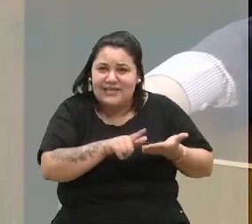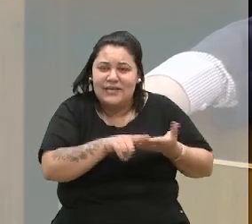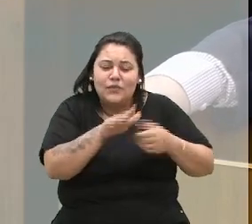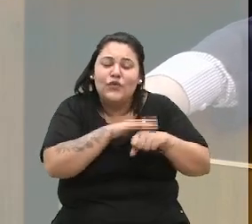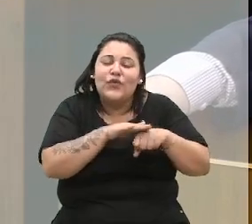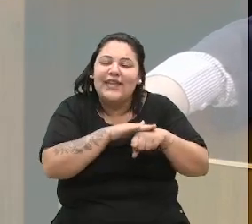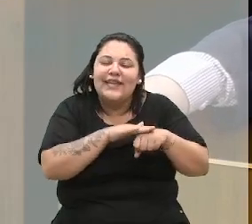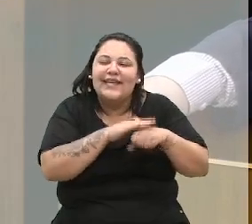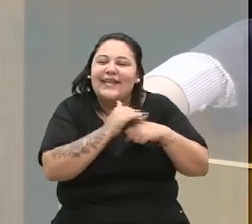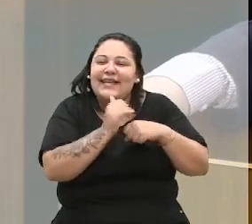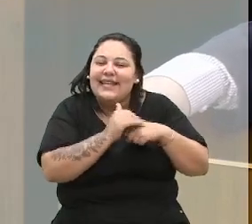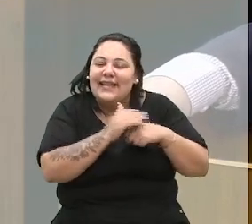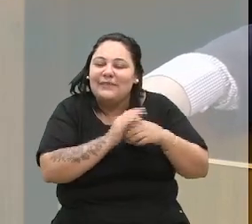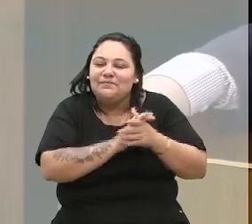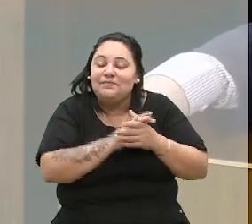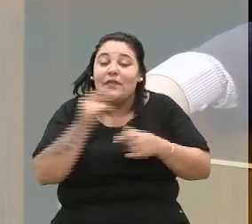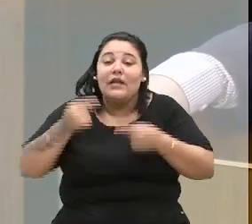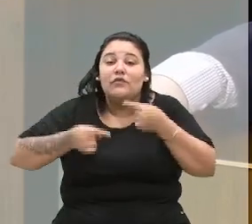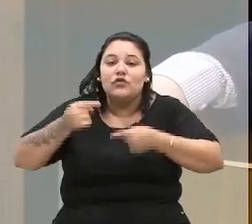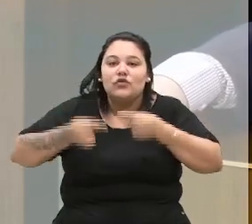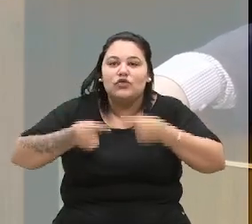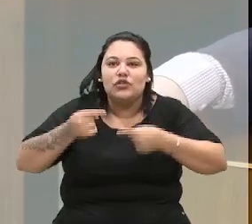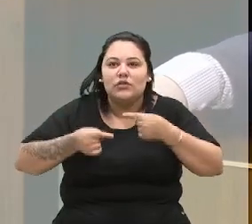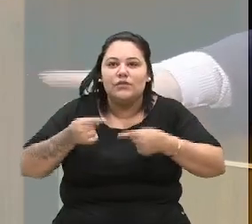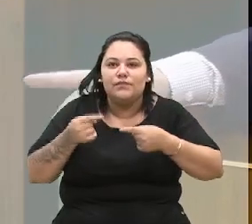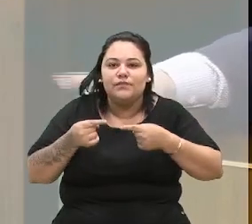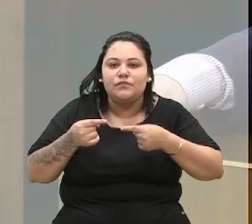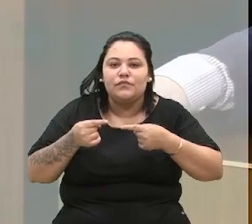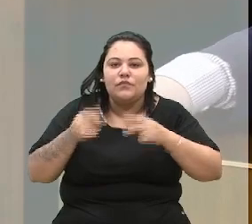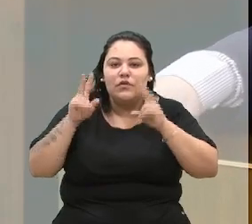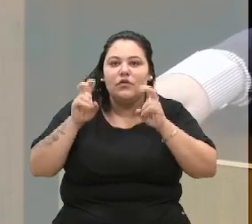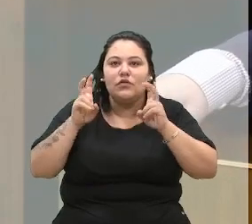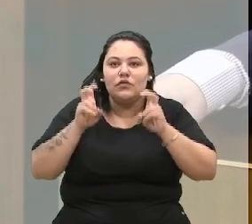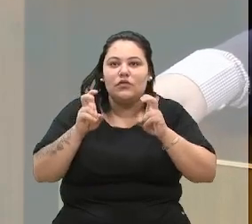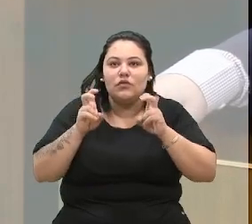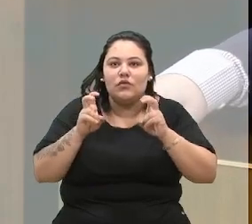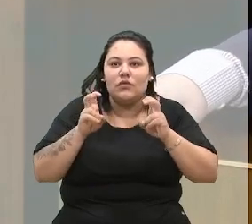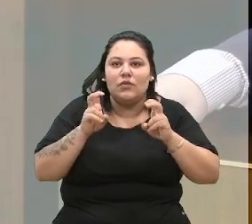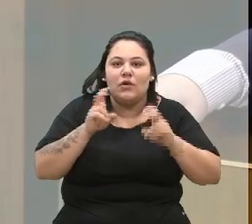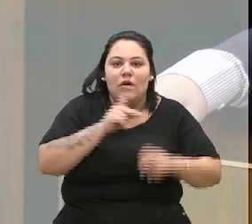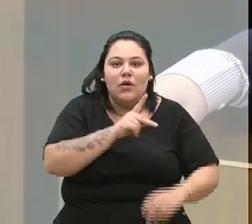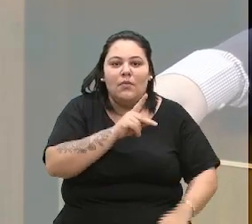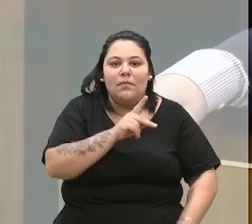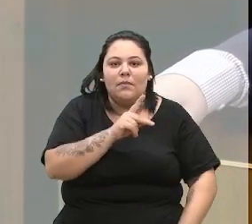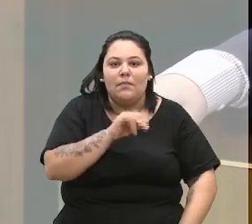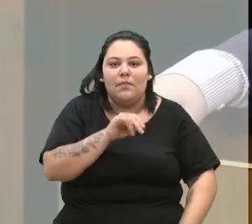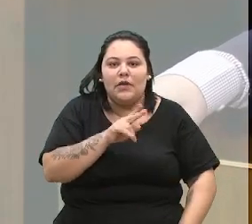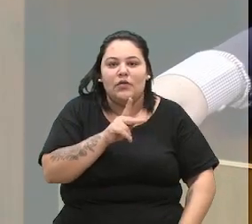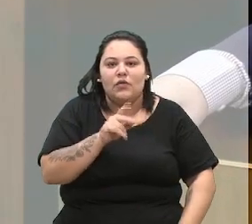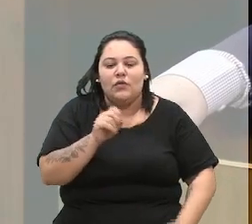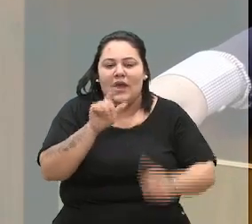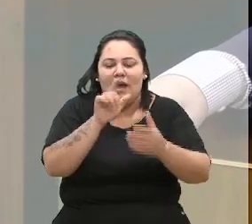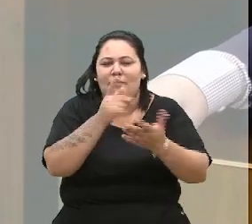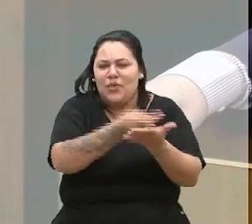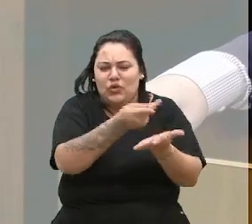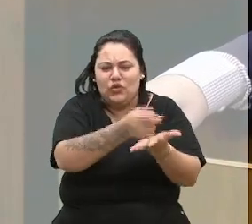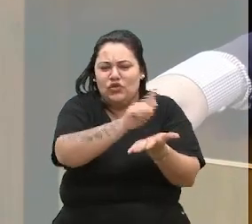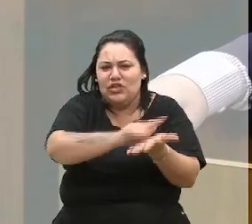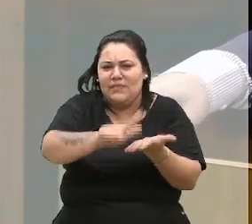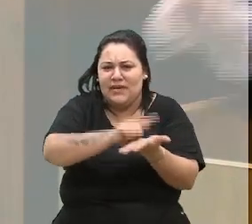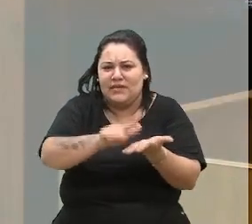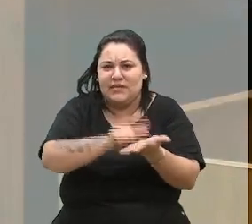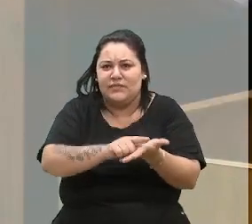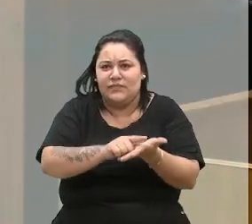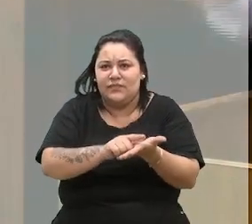queridas, e elas estavam discutindo, vereadora Gladys, sobre o pinho-sol e o pinho-bril. E uma defendia o pinho-sol,